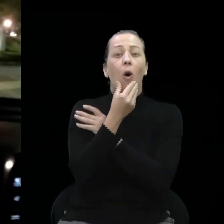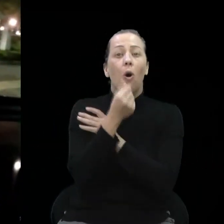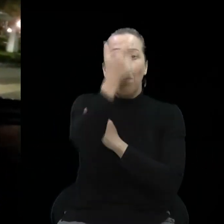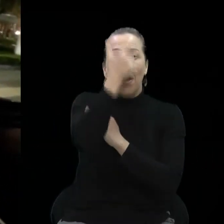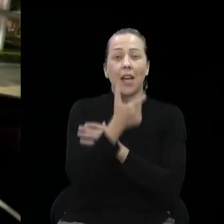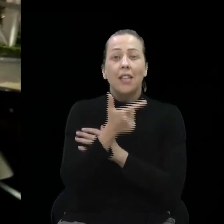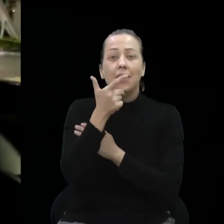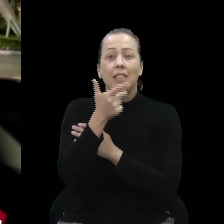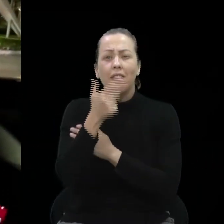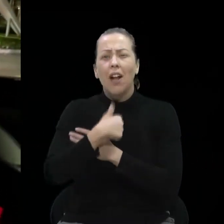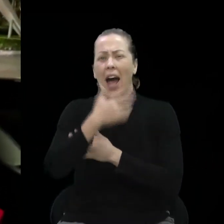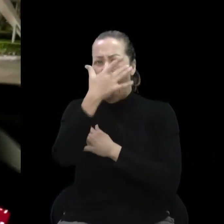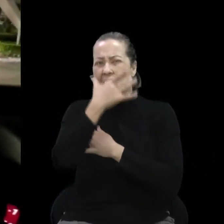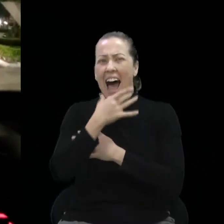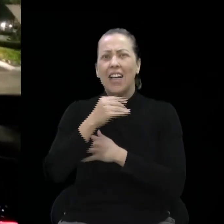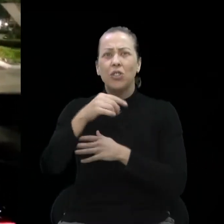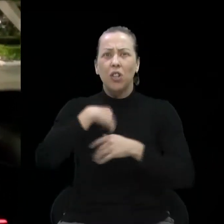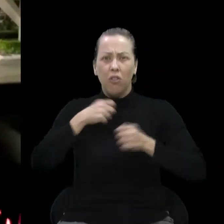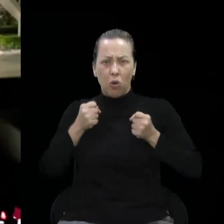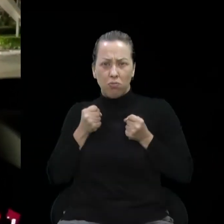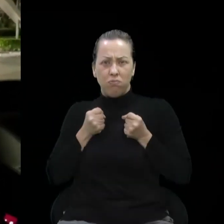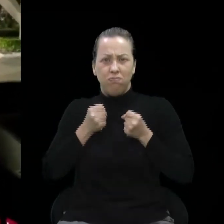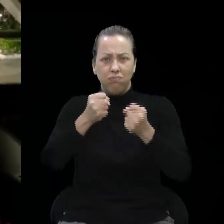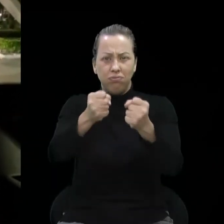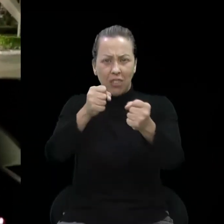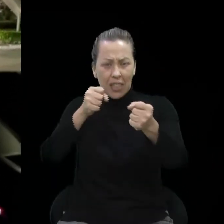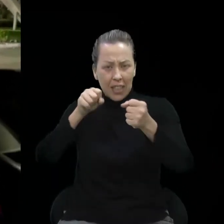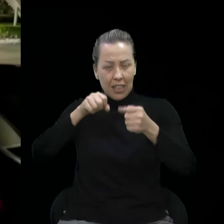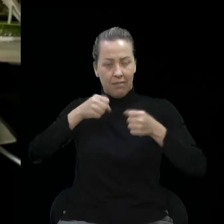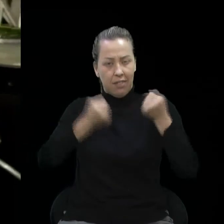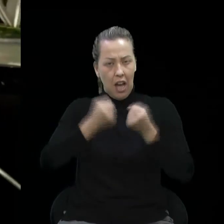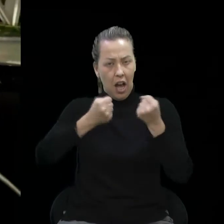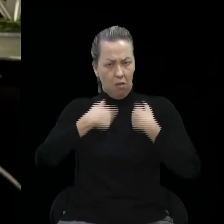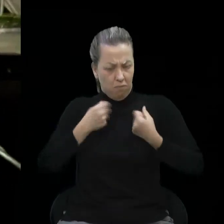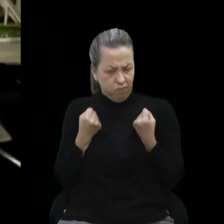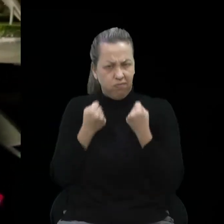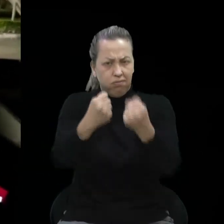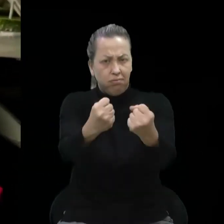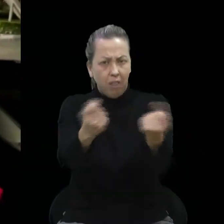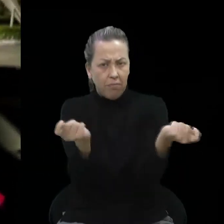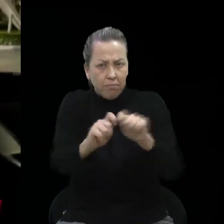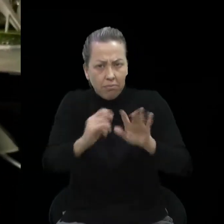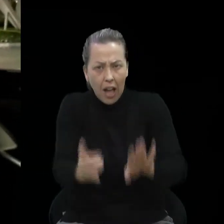Eu acho que eu vou atravessar a catedral aqui